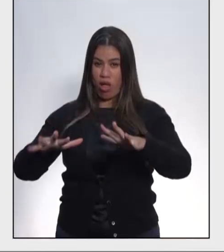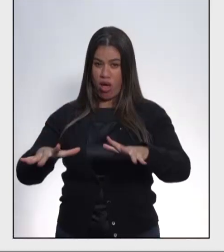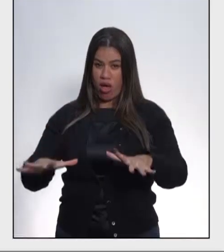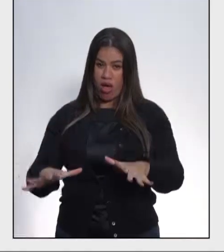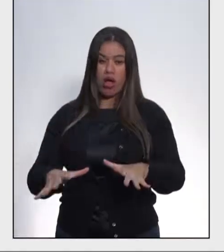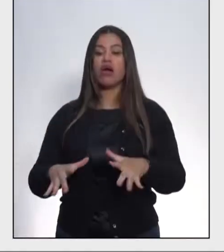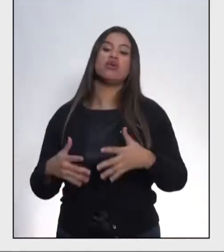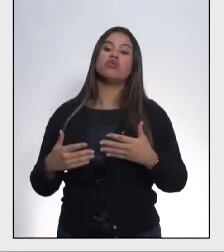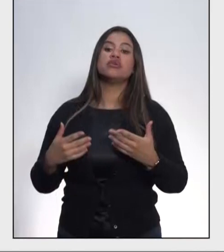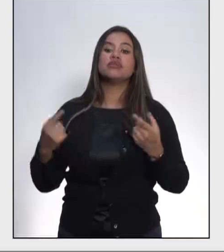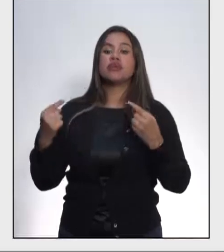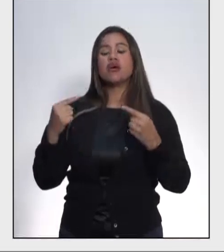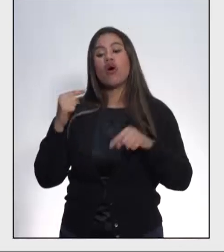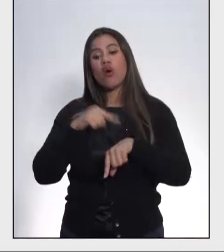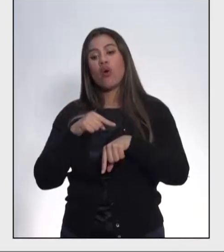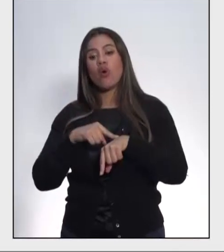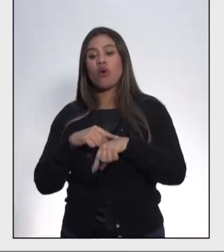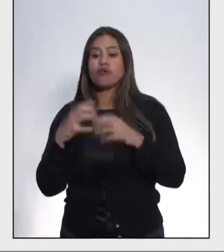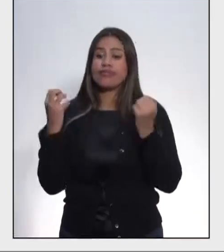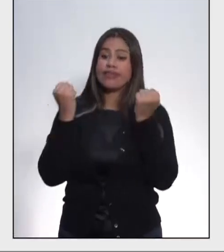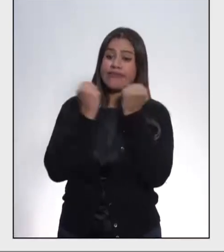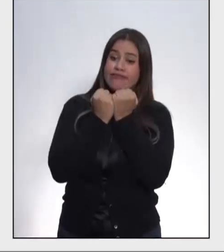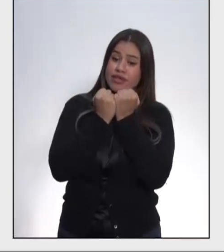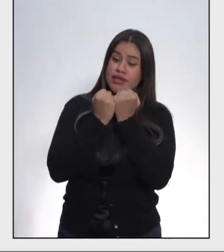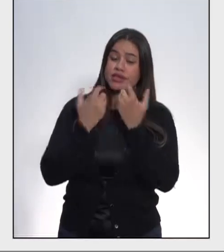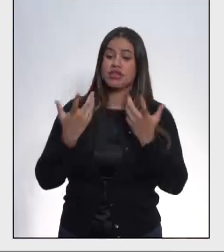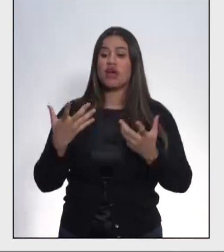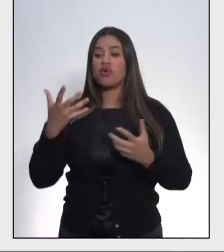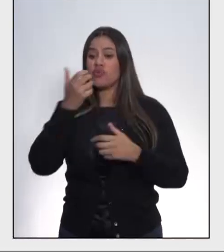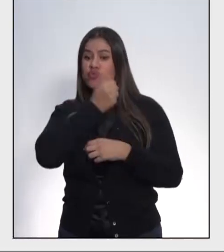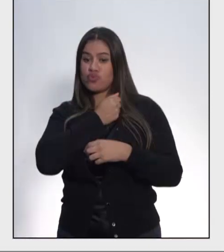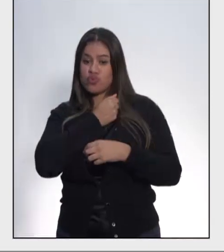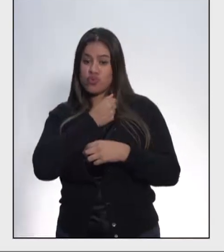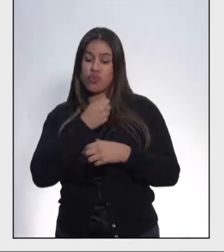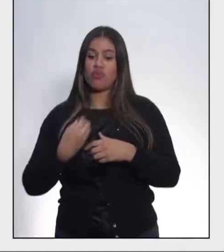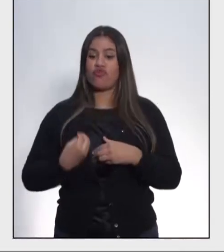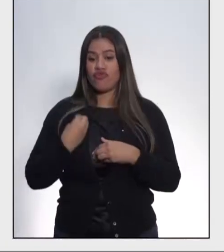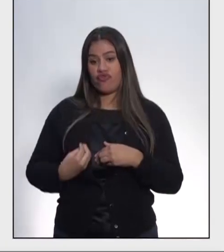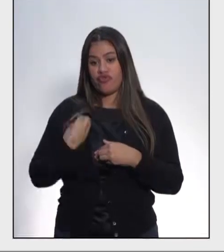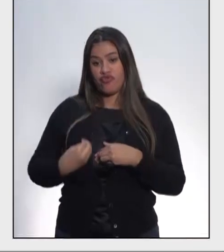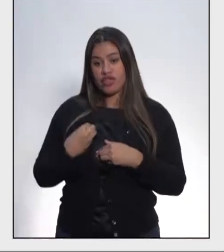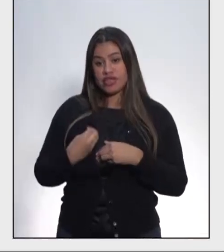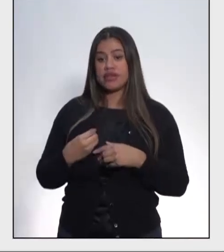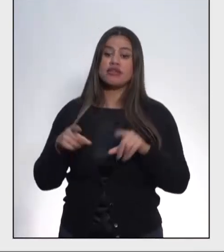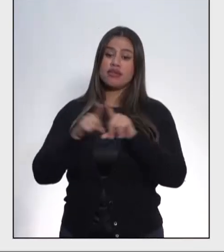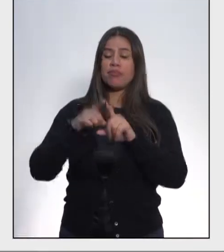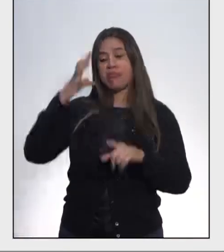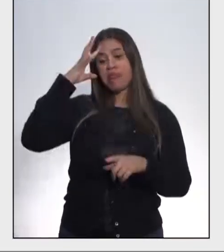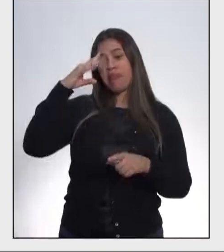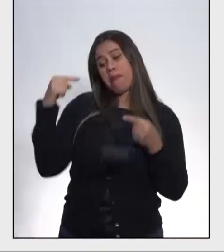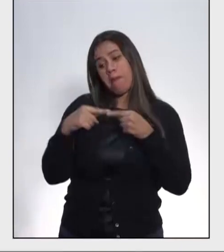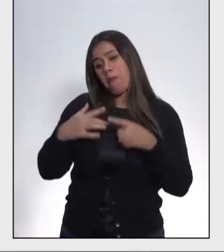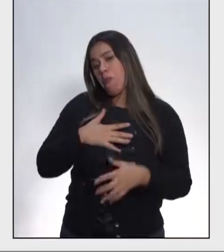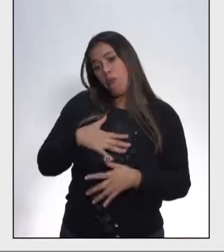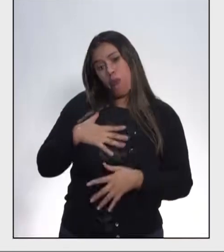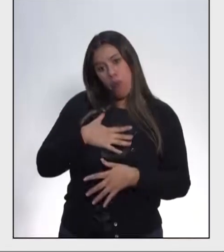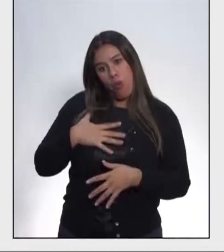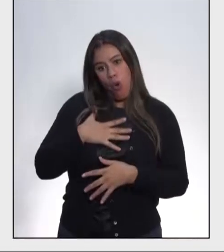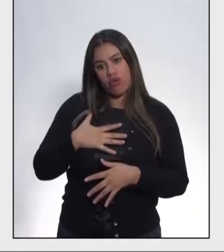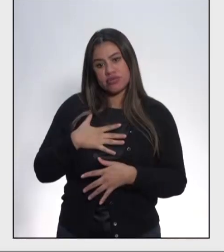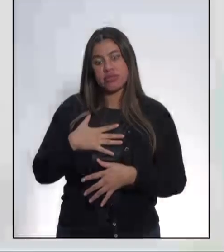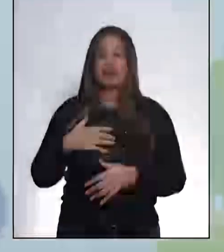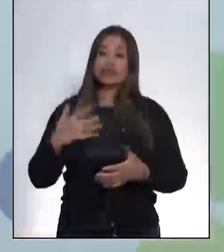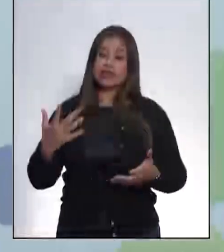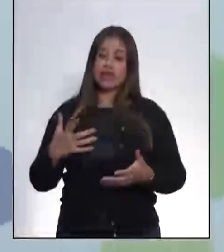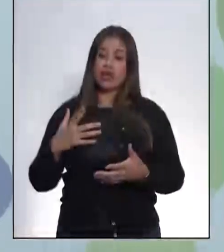pela sobrevivência, ora para a defesa pessoal, ora pela possibilidade de ter as artes marciais como própria filosofia de vida. Bom. Então, as artes marciais não